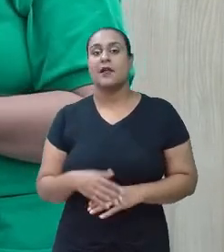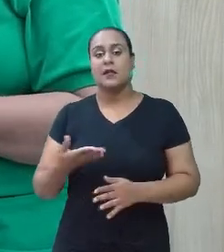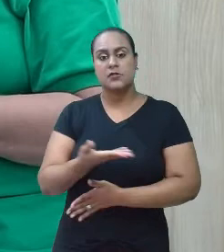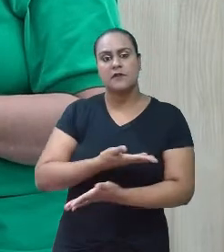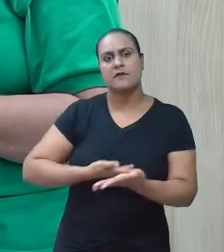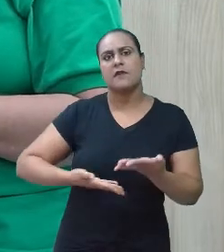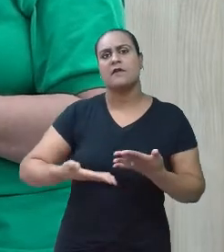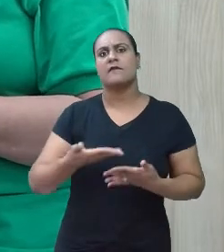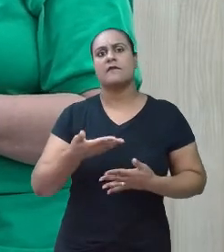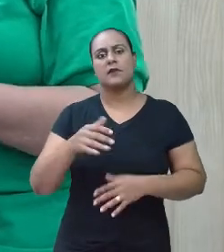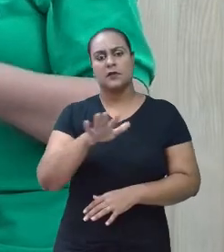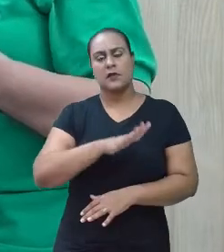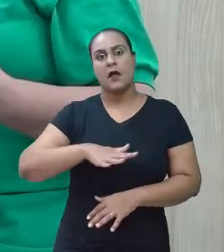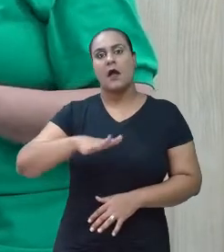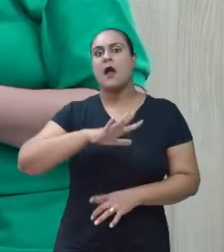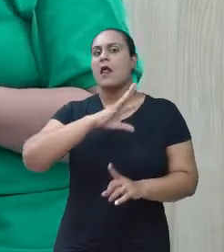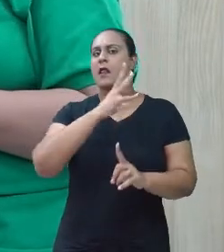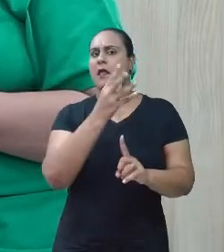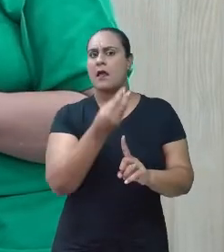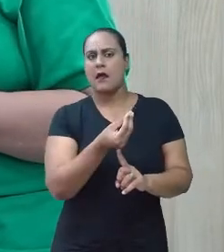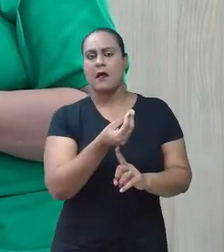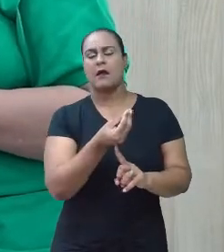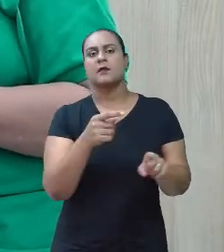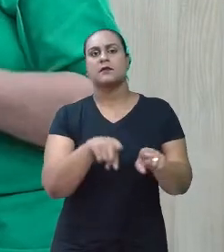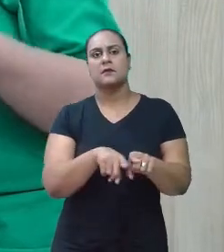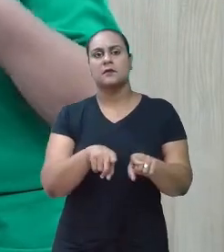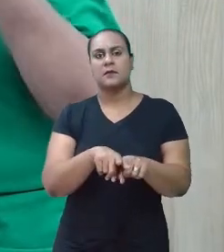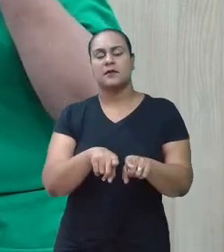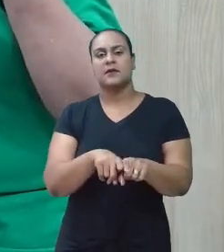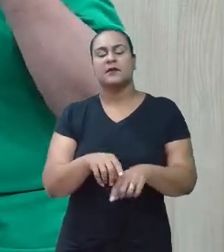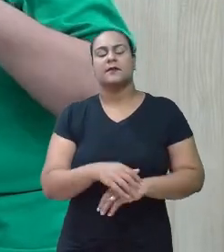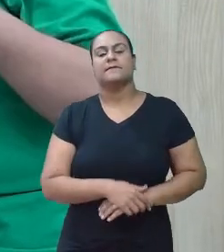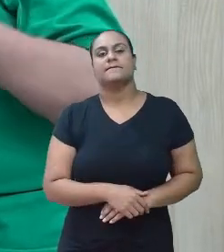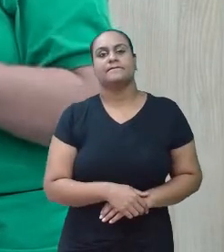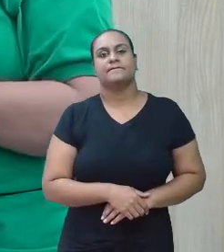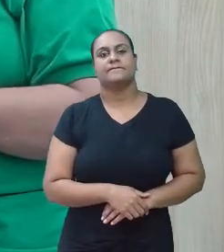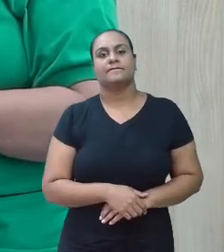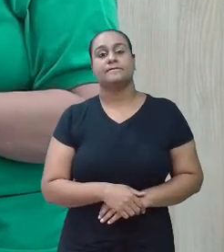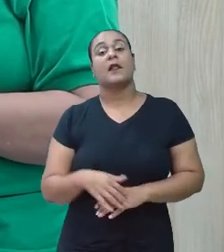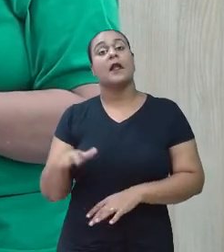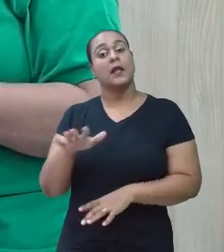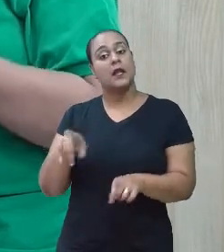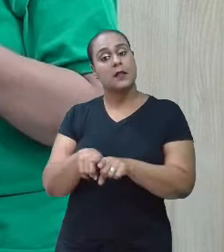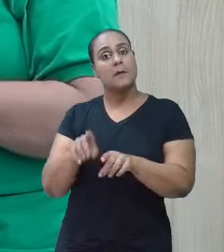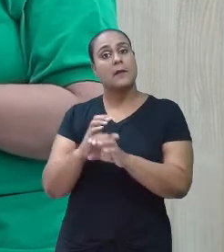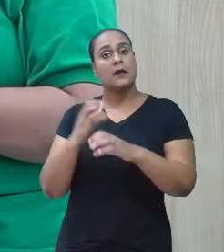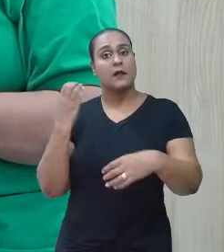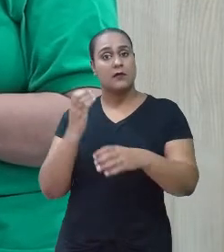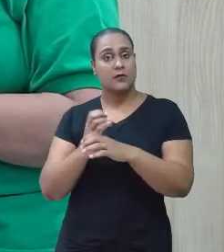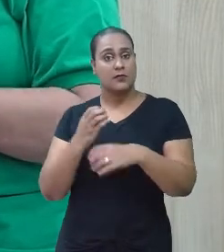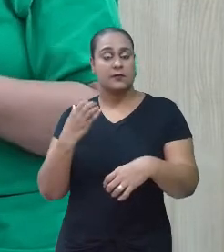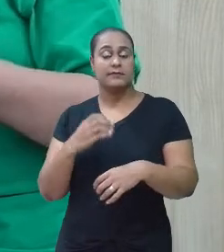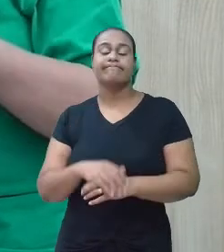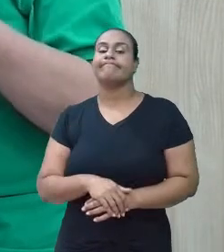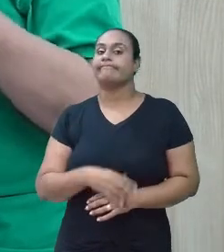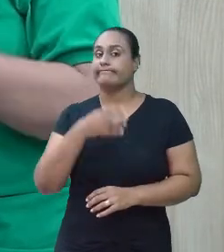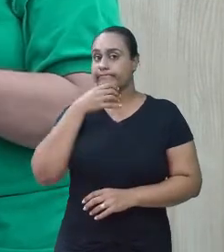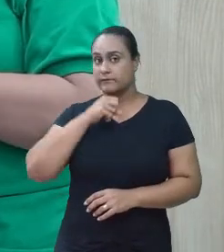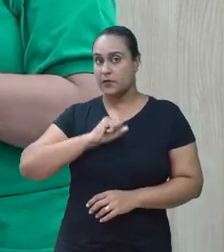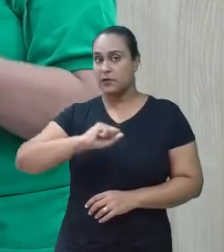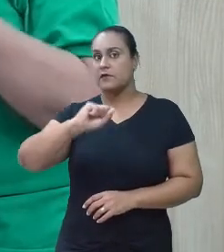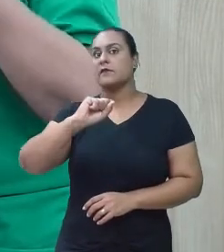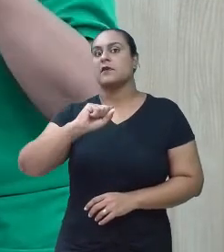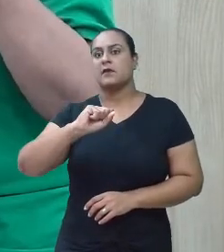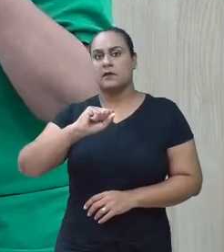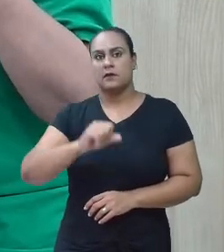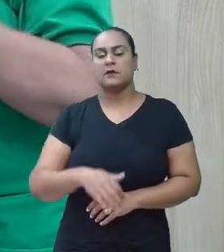também com a parte de artes, se envolveu com a questão aí também da engenharia. Então, Paulo Freire, ele tem muito,